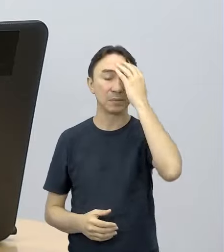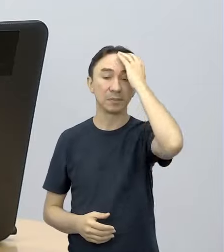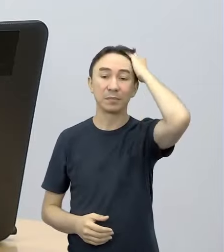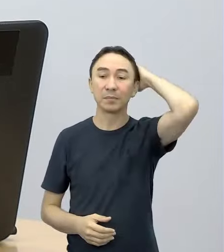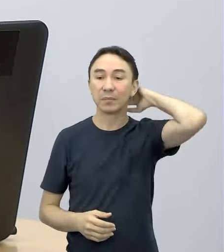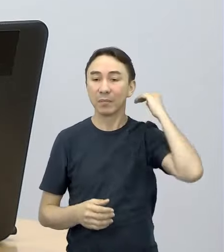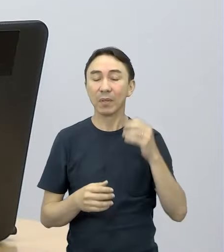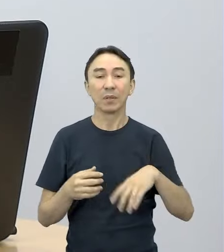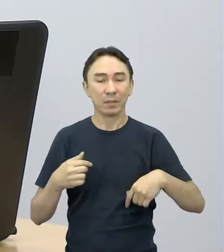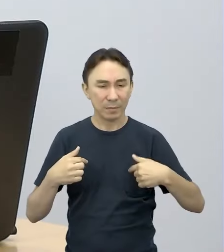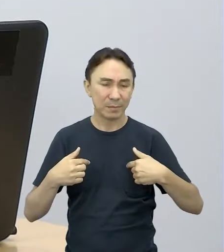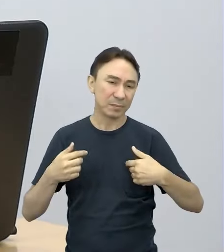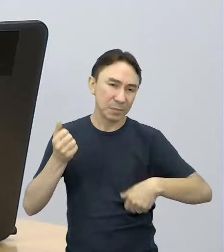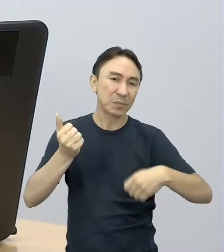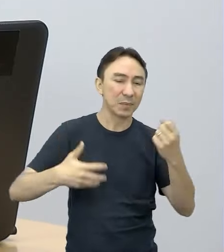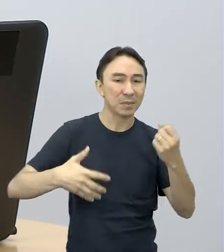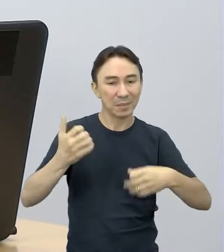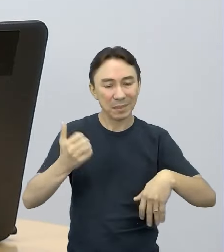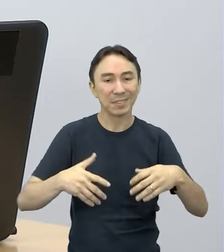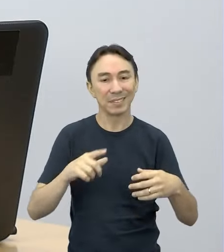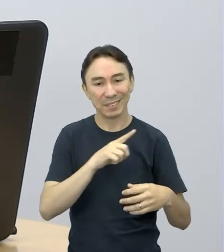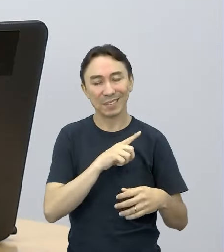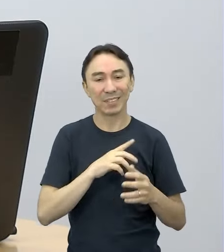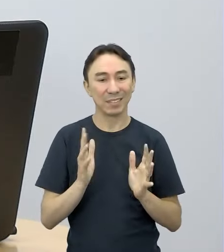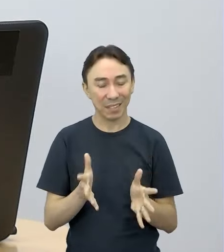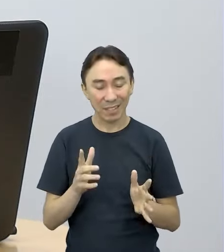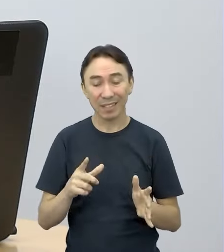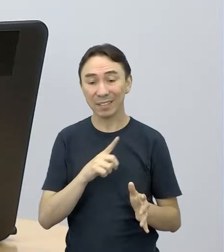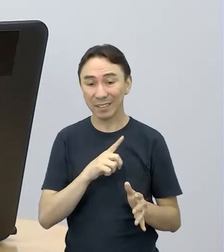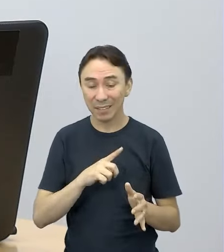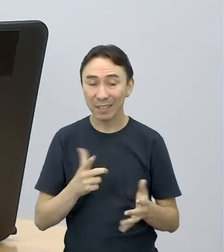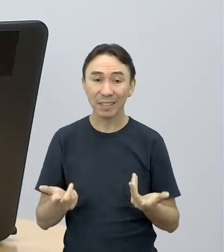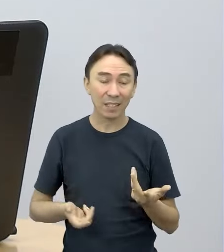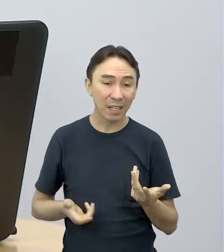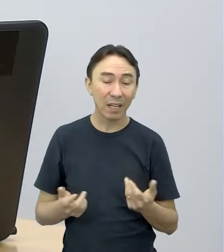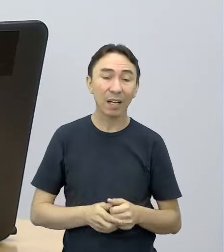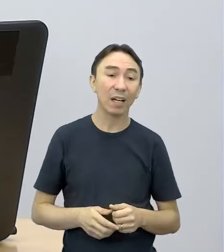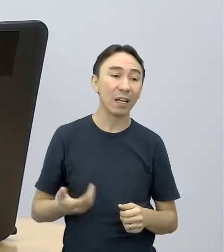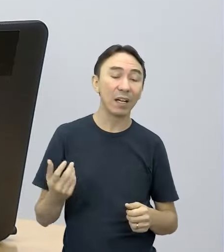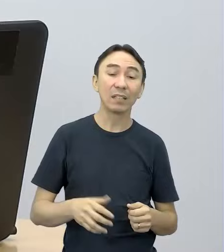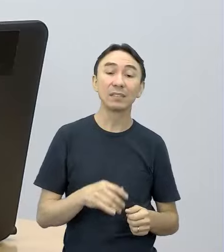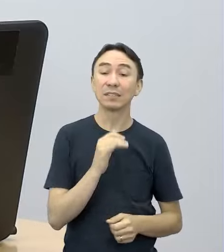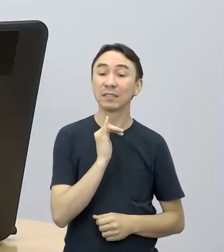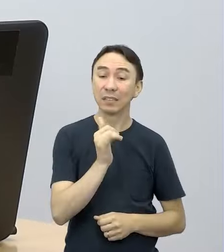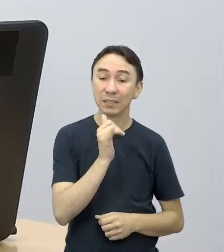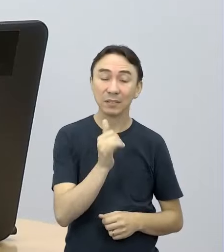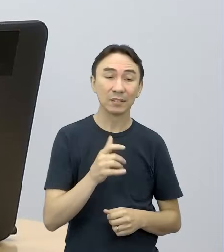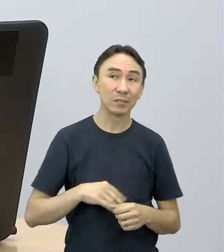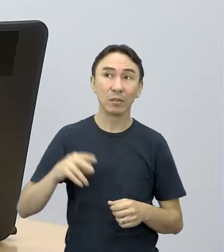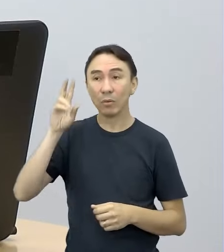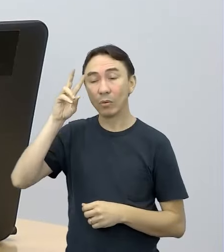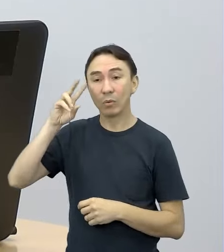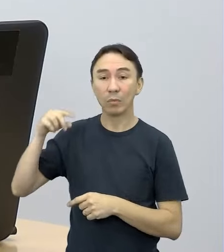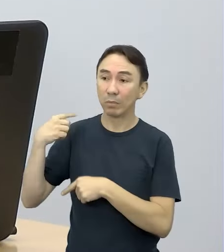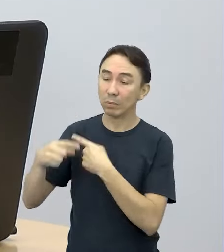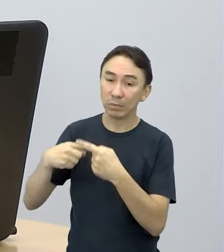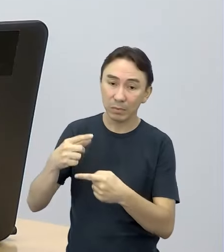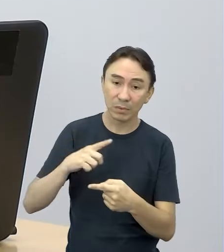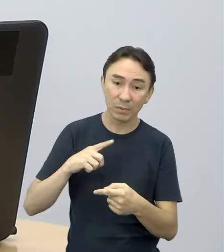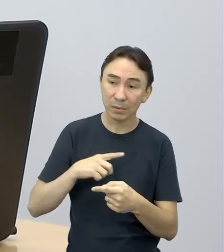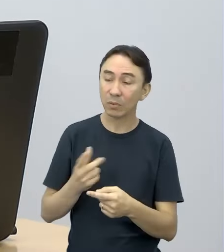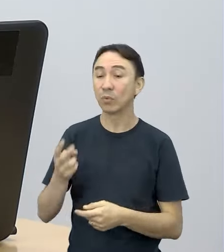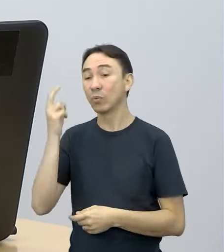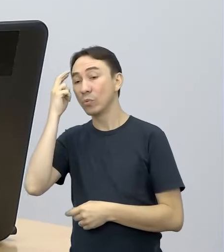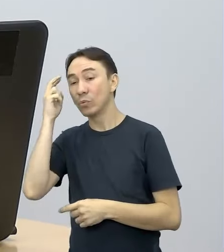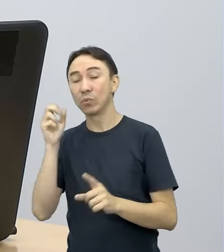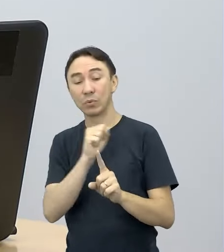as narrativas históricas e suas produções materiais e imateriais, né, de como ela casa muito bem, né, com a questão da cultura e sociedade, né,